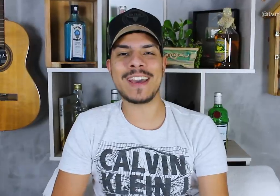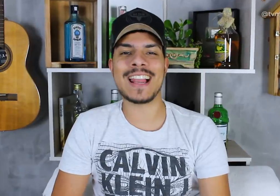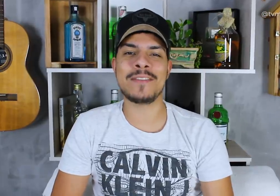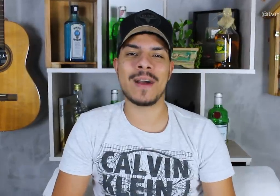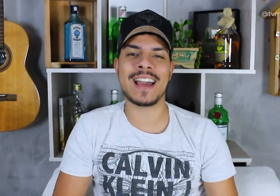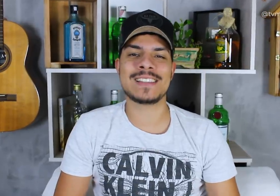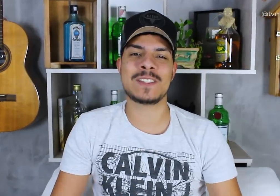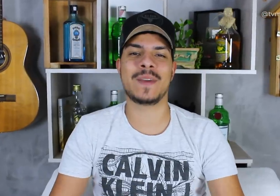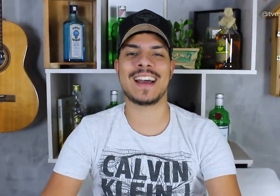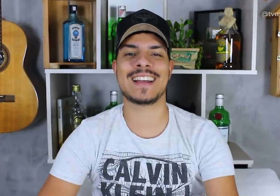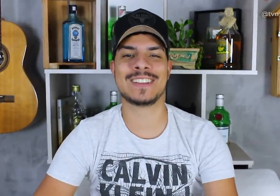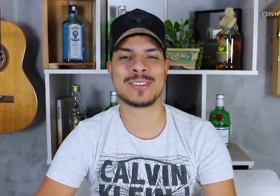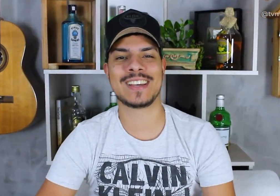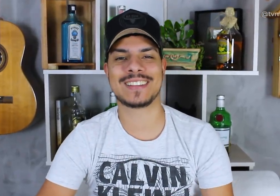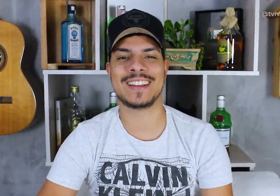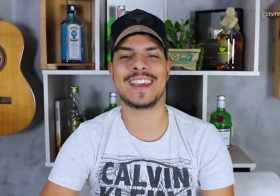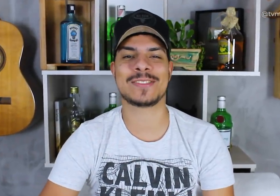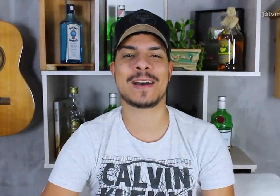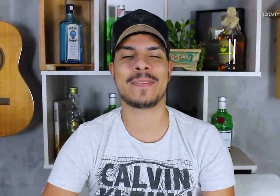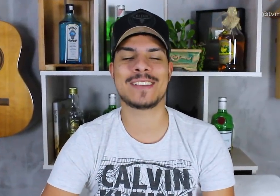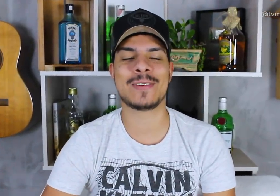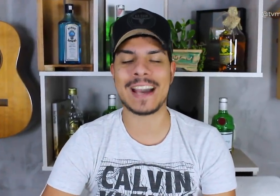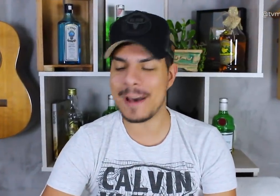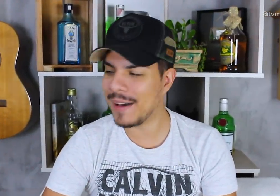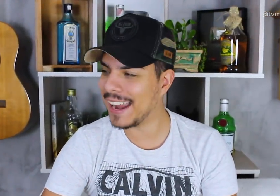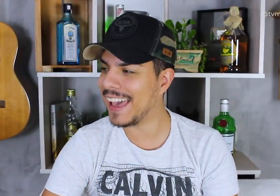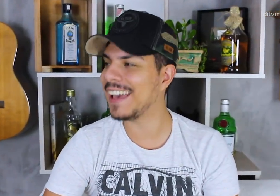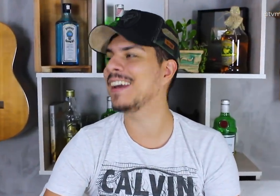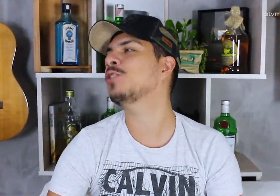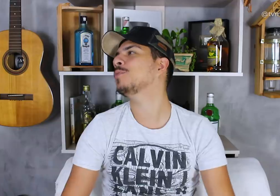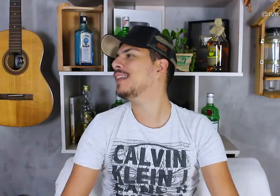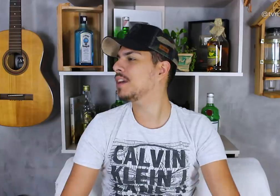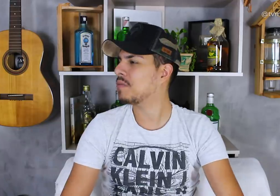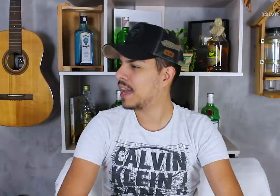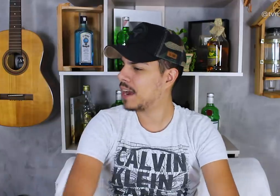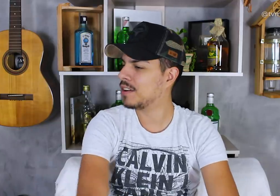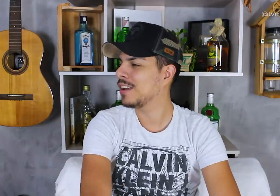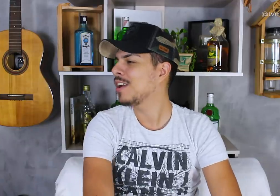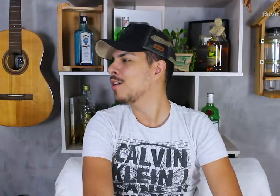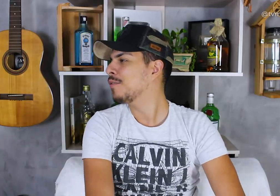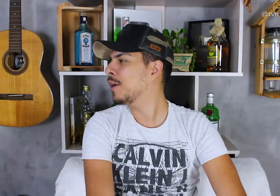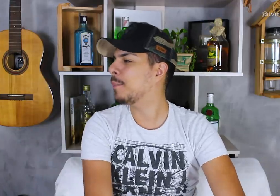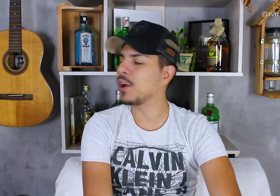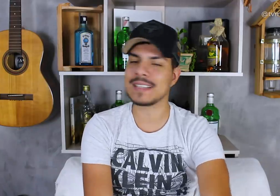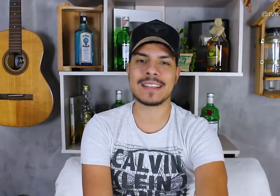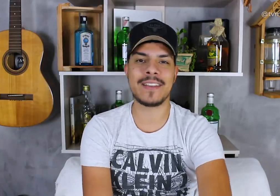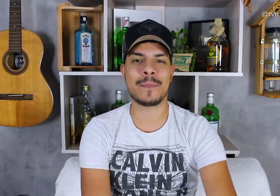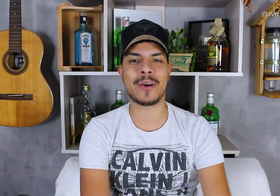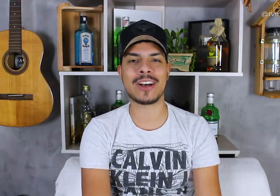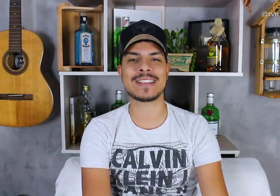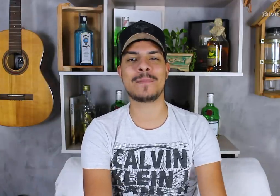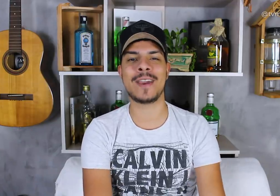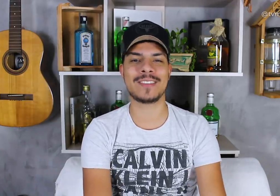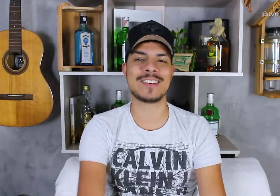Quando aconteceu aí a live mais esperada do sertanejo, rapaz, o cabaré, bateram o recorde, foi prosa atrás